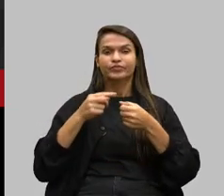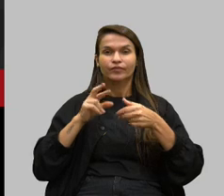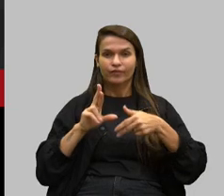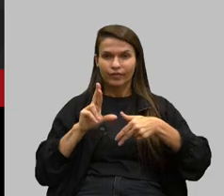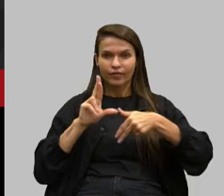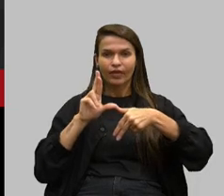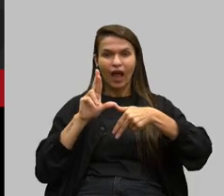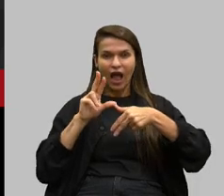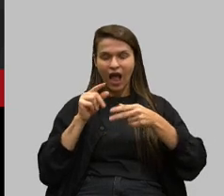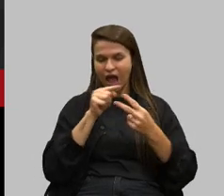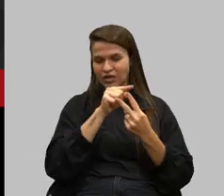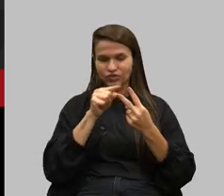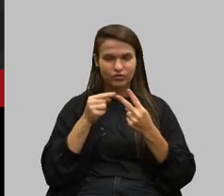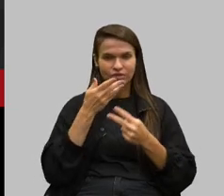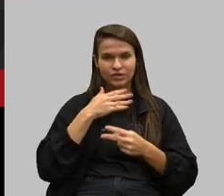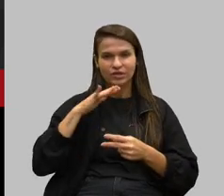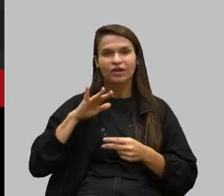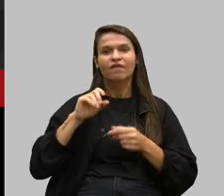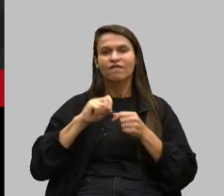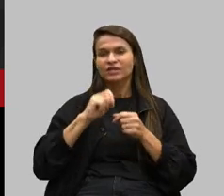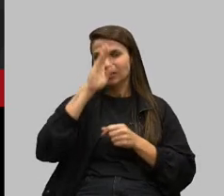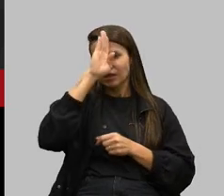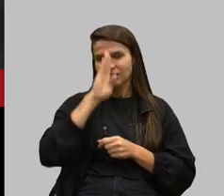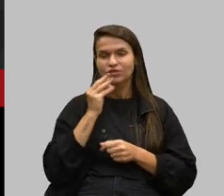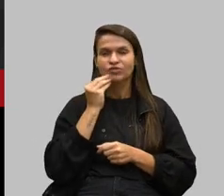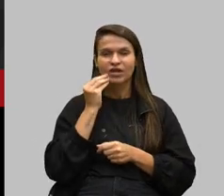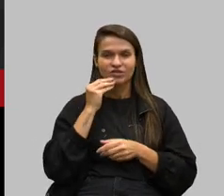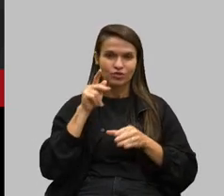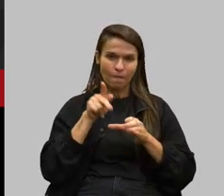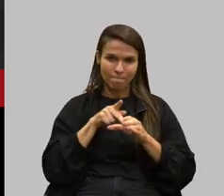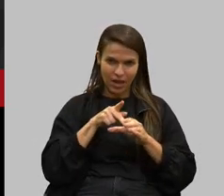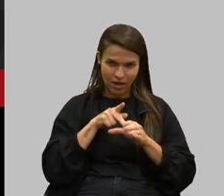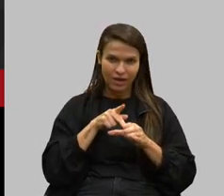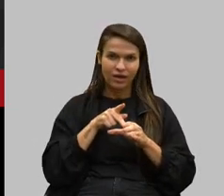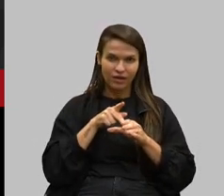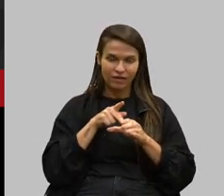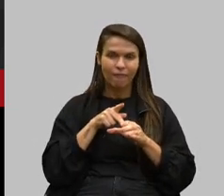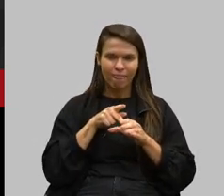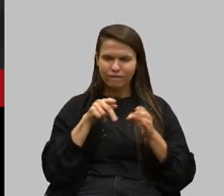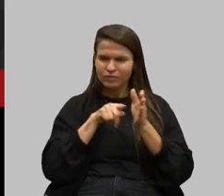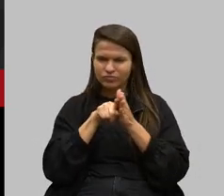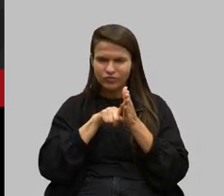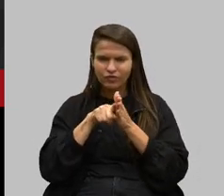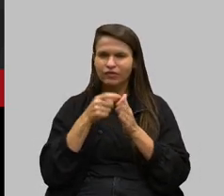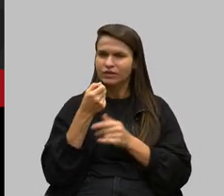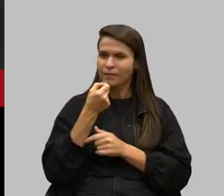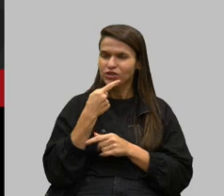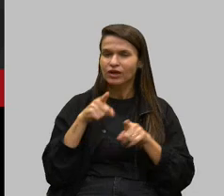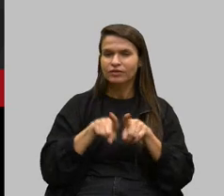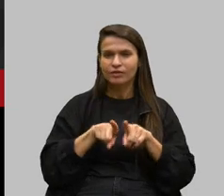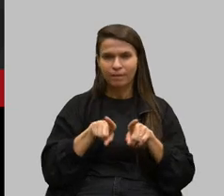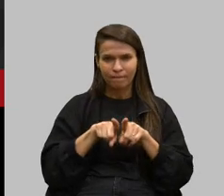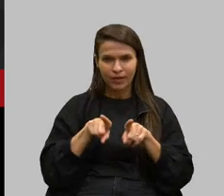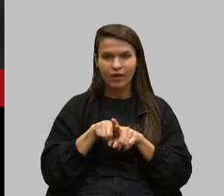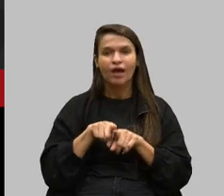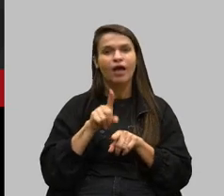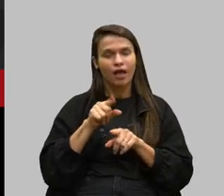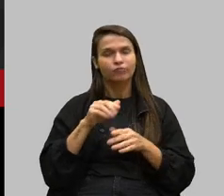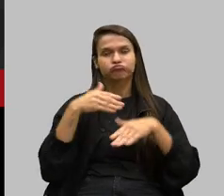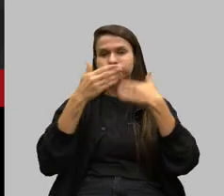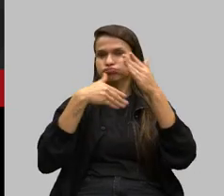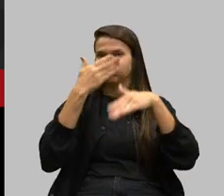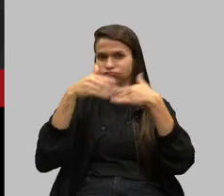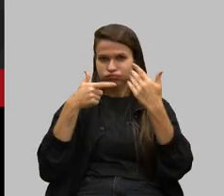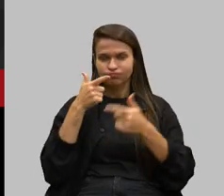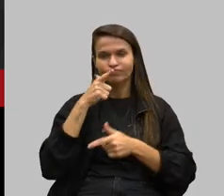as duas vão fazer gratuitamente o teste do pezinho elas vão ser triadas e vão ser medicadas e isso é um grande avanço para quem